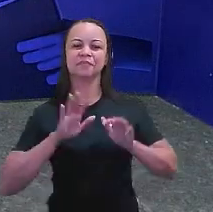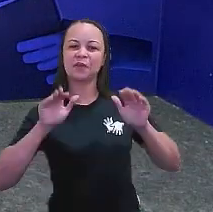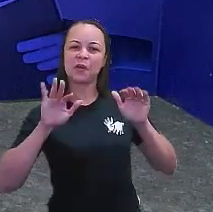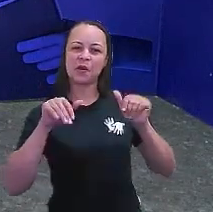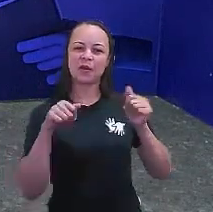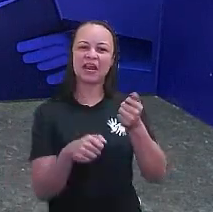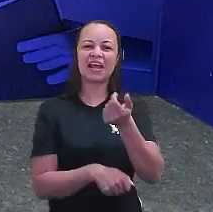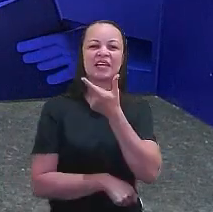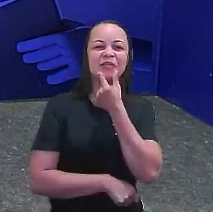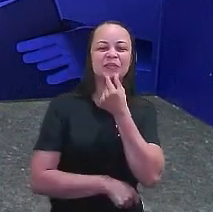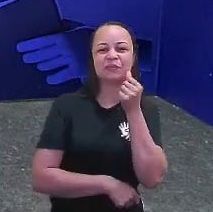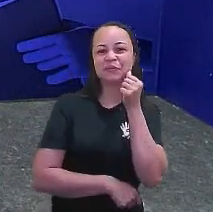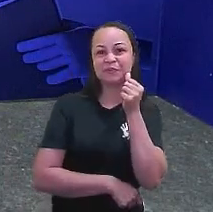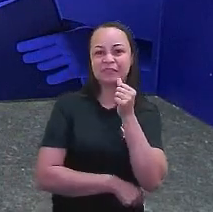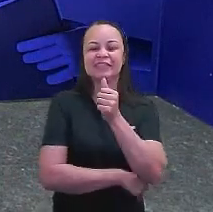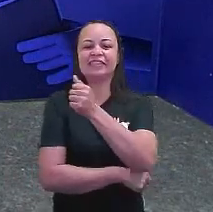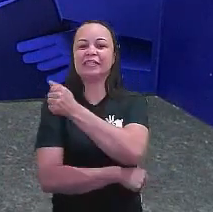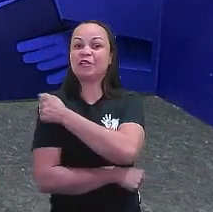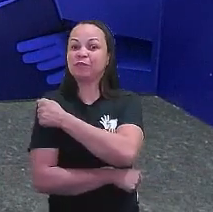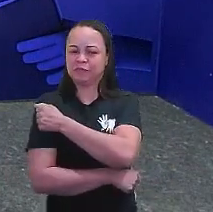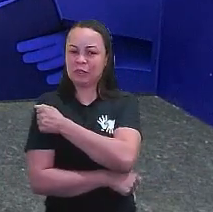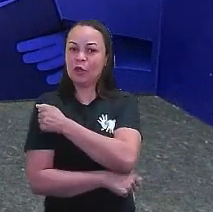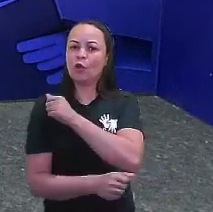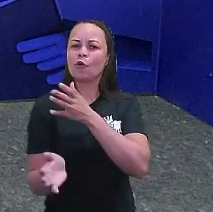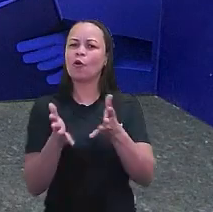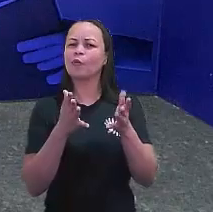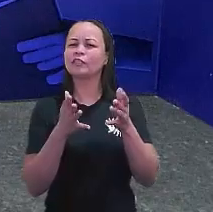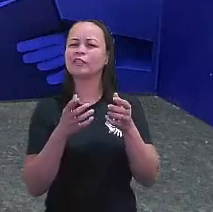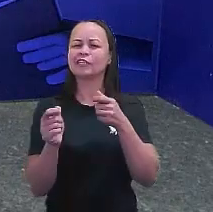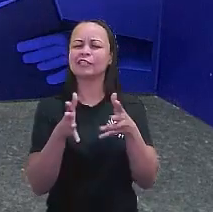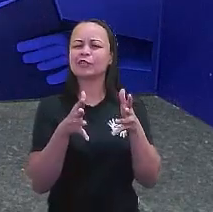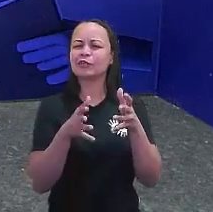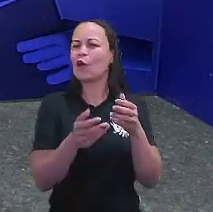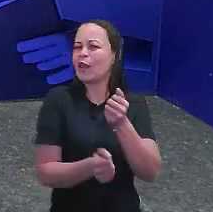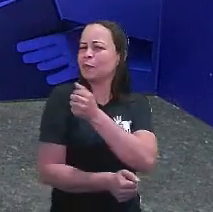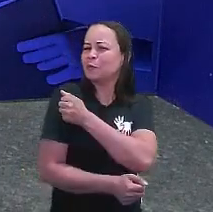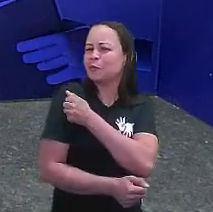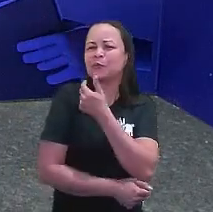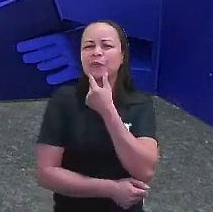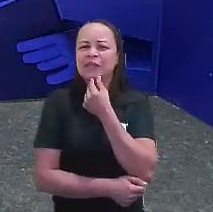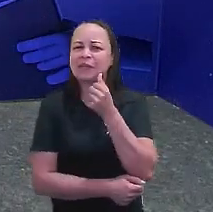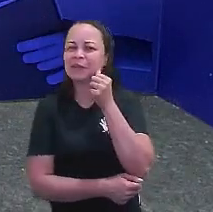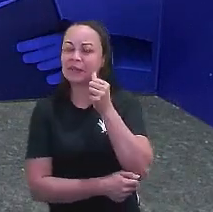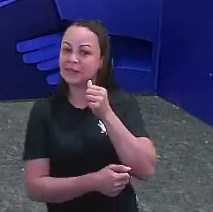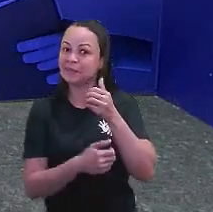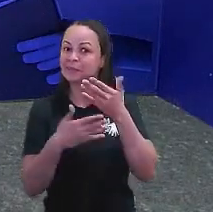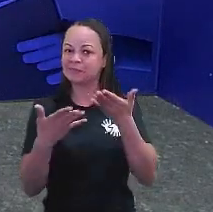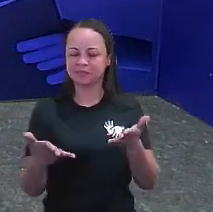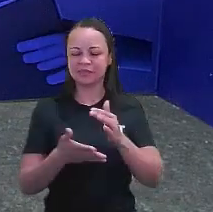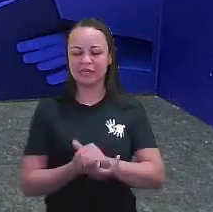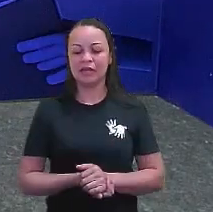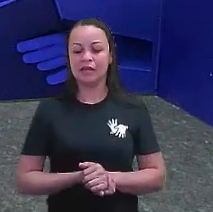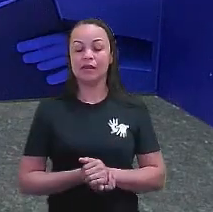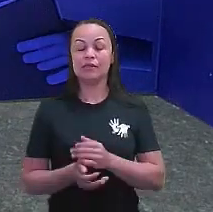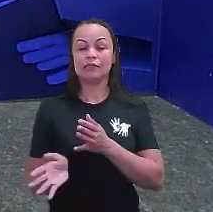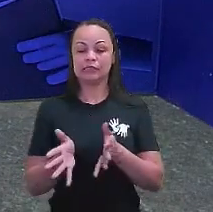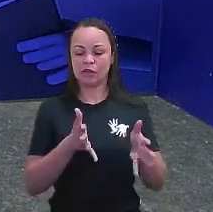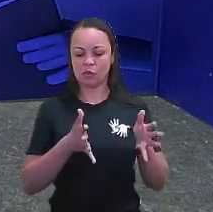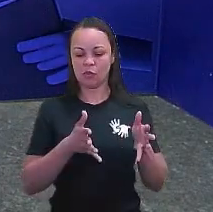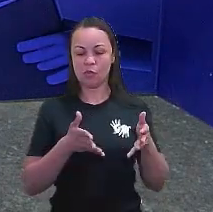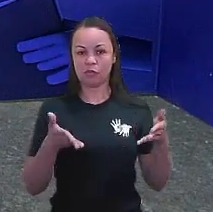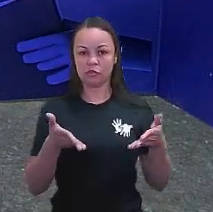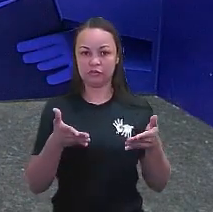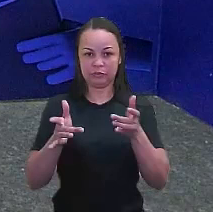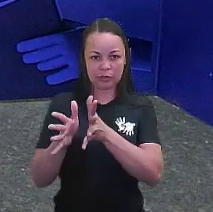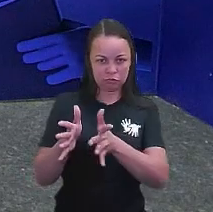Olá, meninos e meninas, como a gente diz em inglês, hello boys and girls. Bom, amados, hoje a gente vai dar